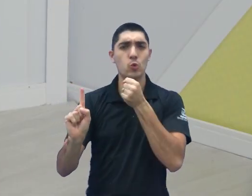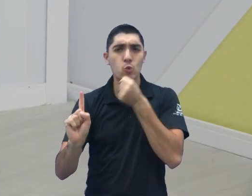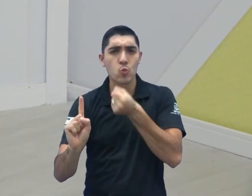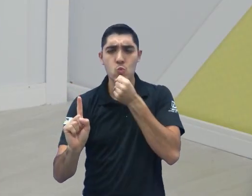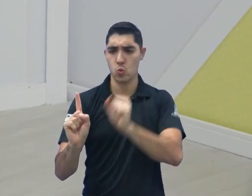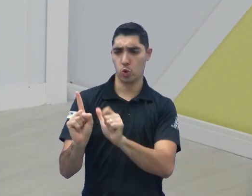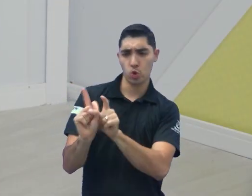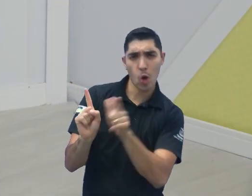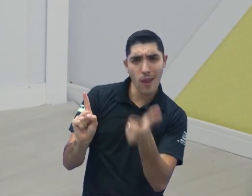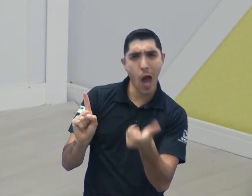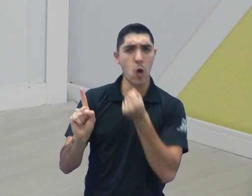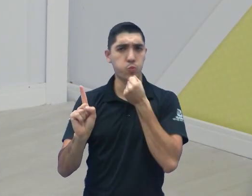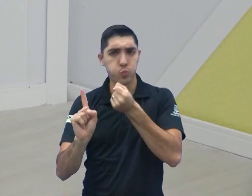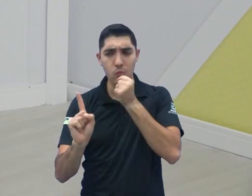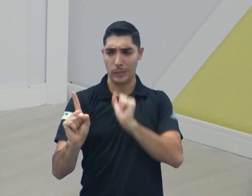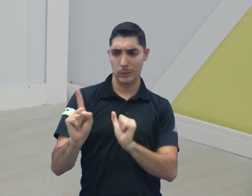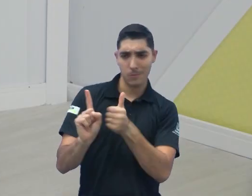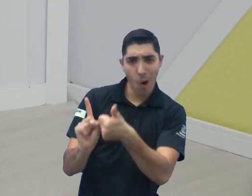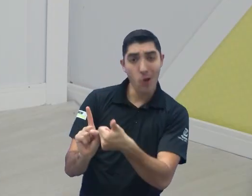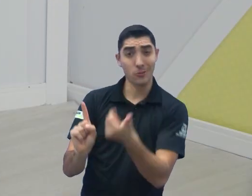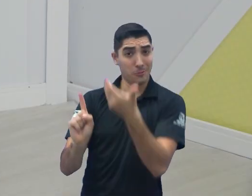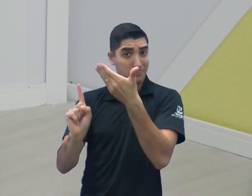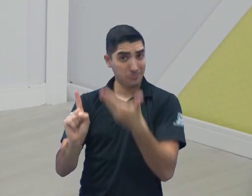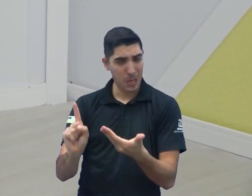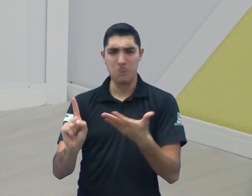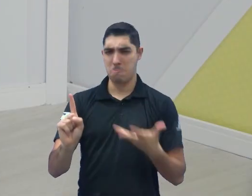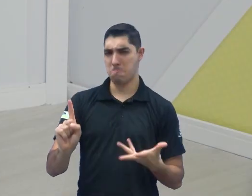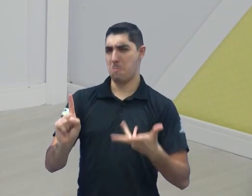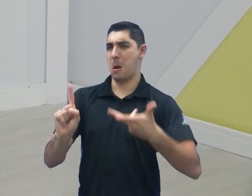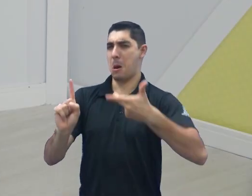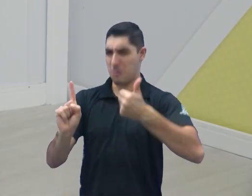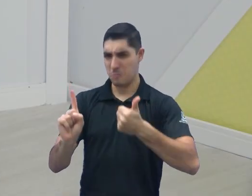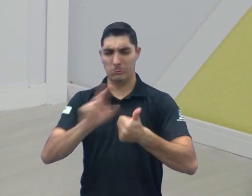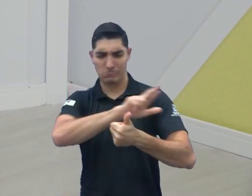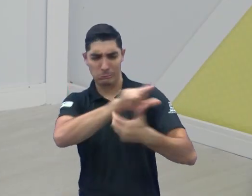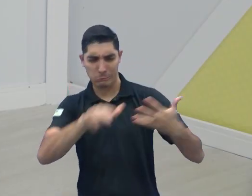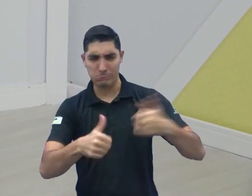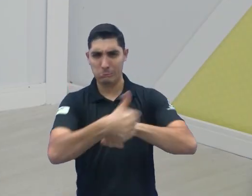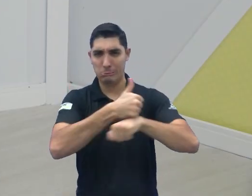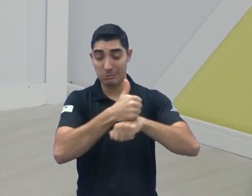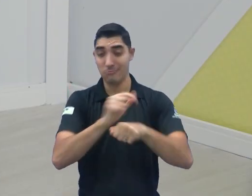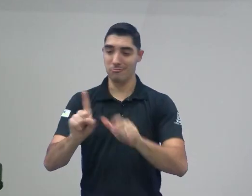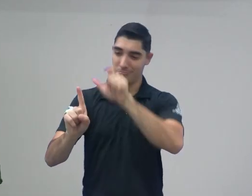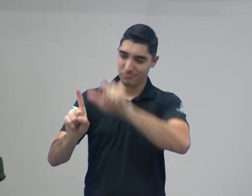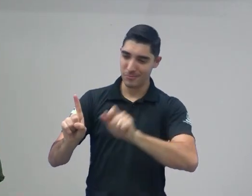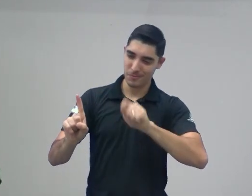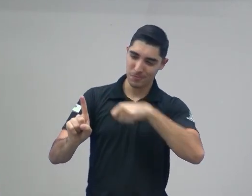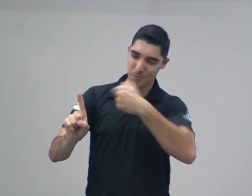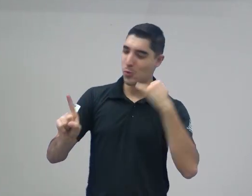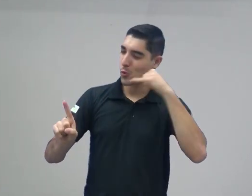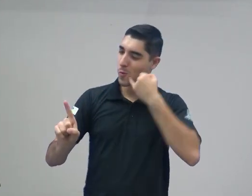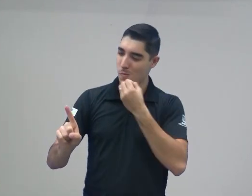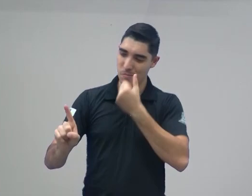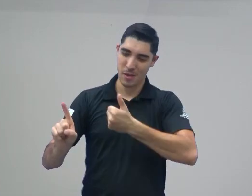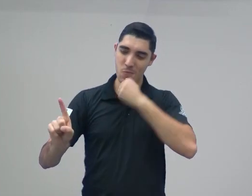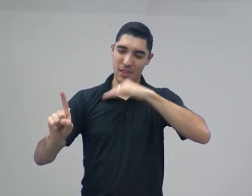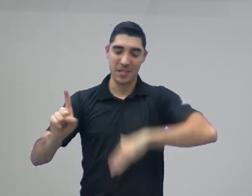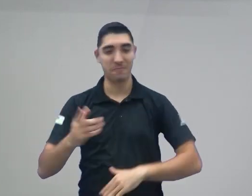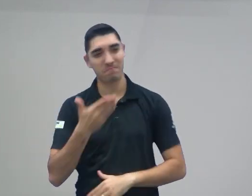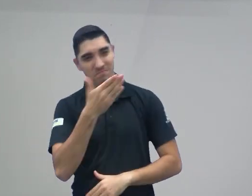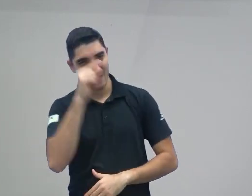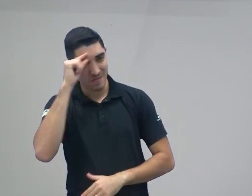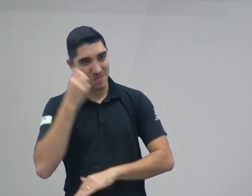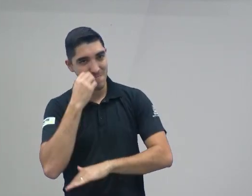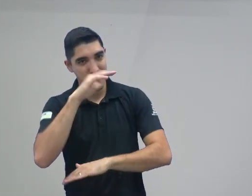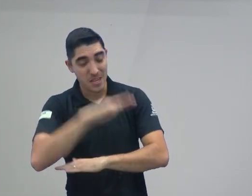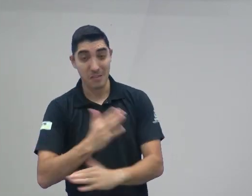jornalista, repórter esportivo, multitarefas, o nosso querido João Delfino. Tudo bem, João? Boa tarde. Boa tarde, Vieira. Boa tarde para todo mundo que está com a